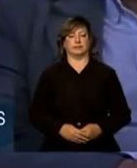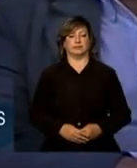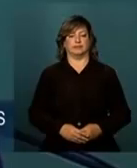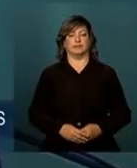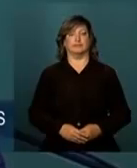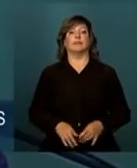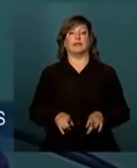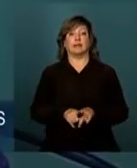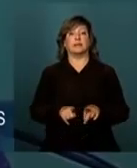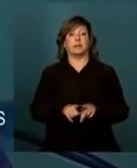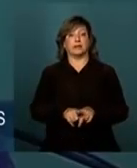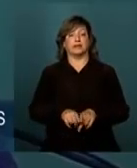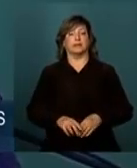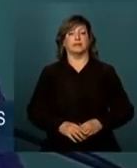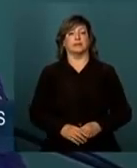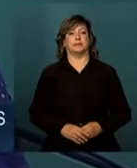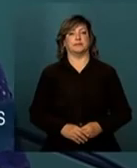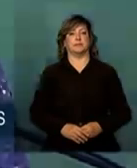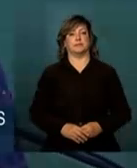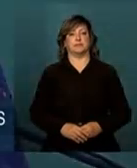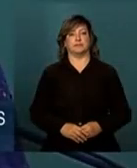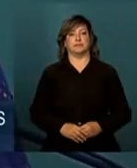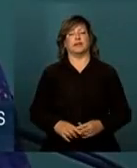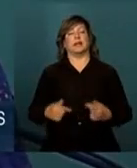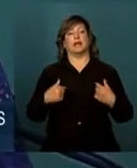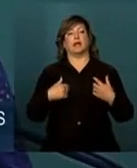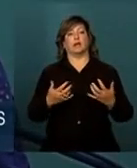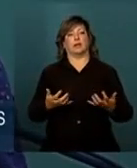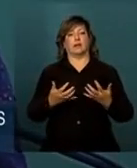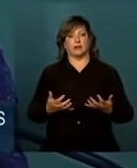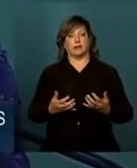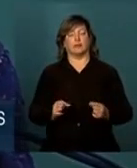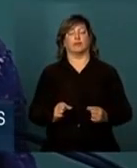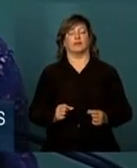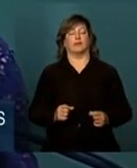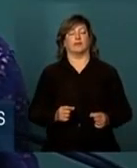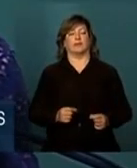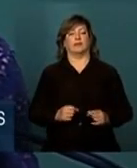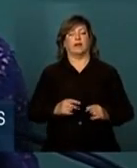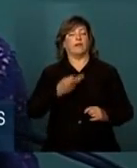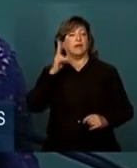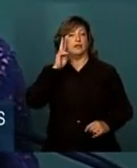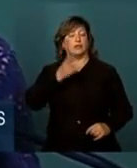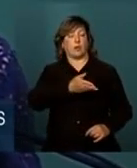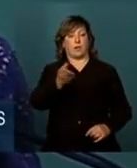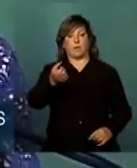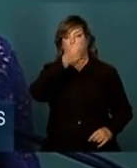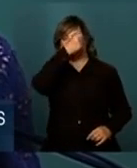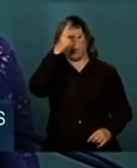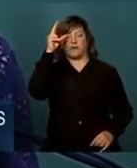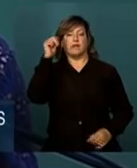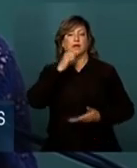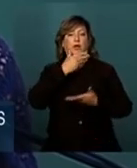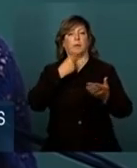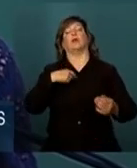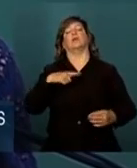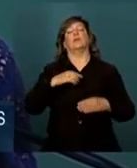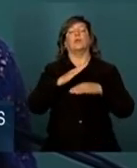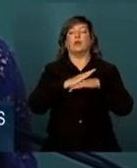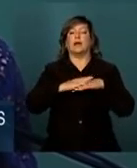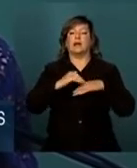Além disso, eu quero me referir aos prefeitos e às prefeitas. Tenho um carinho